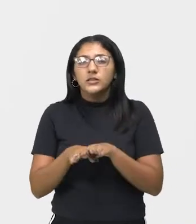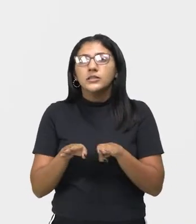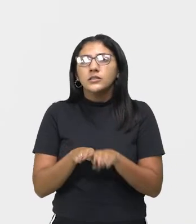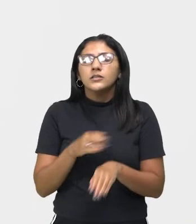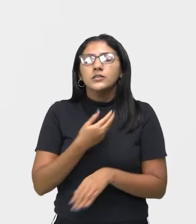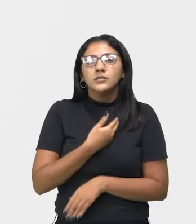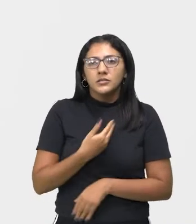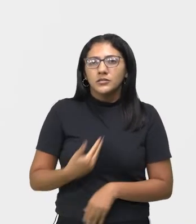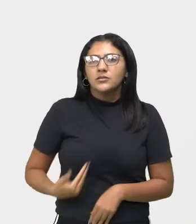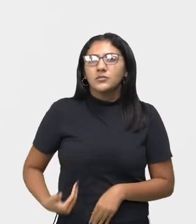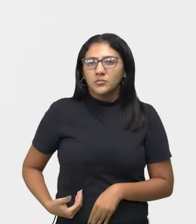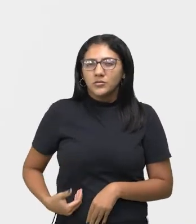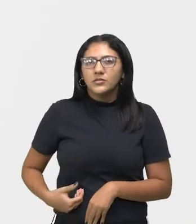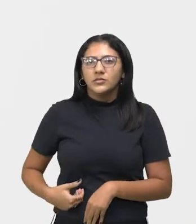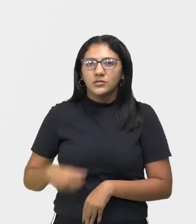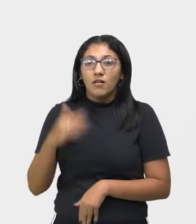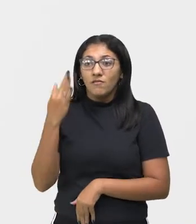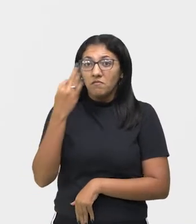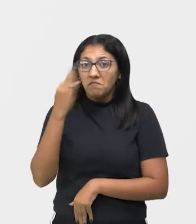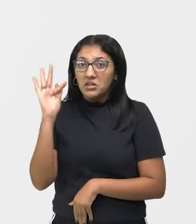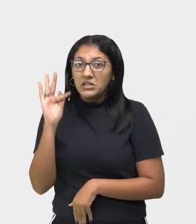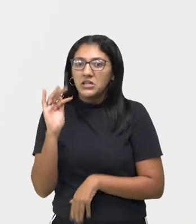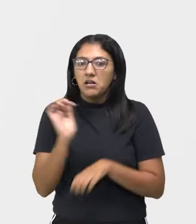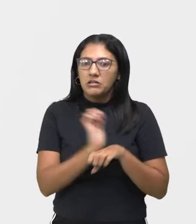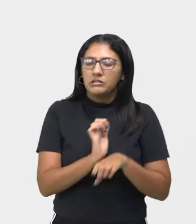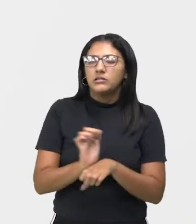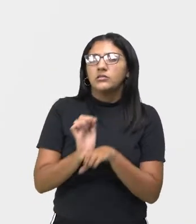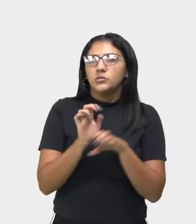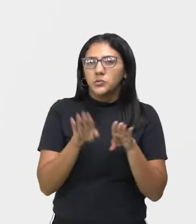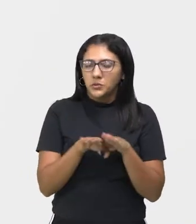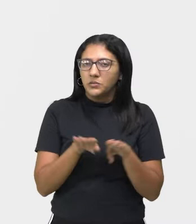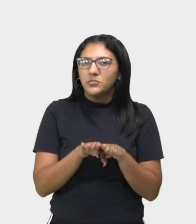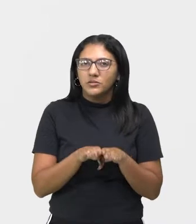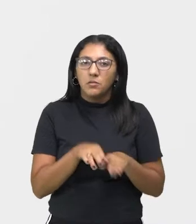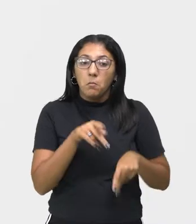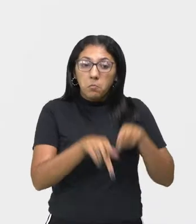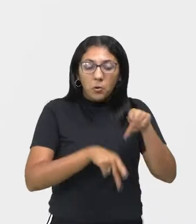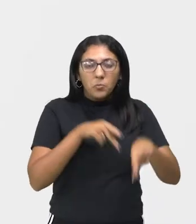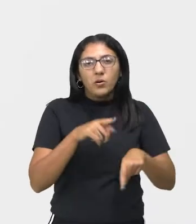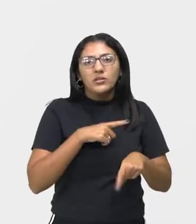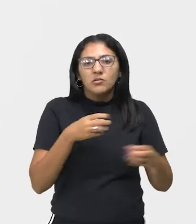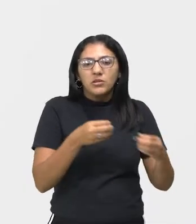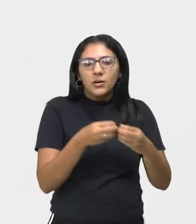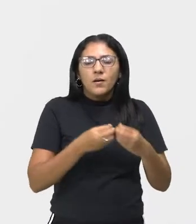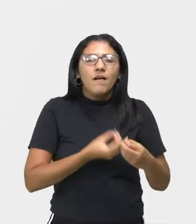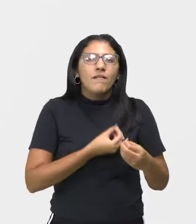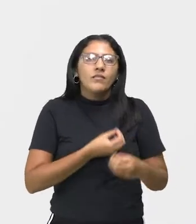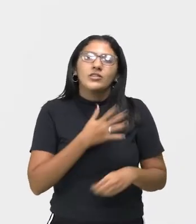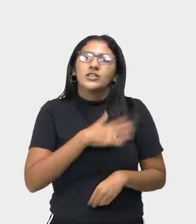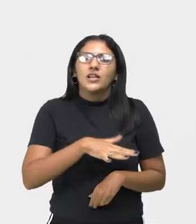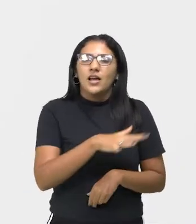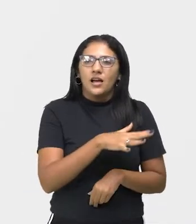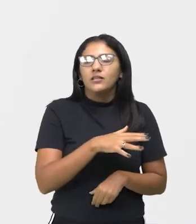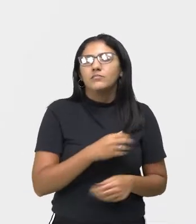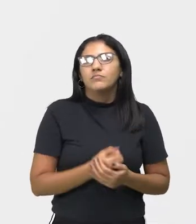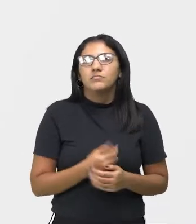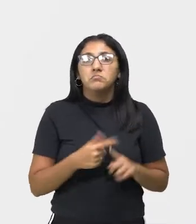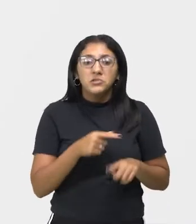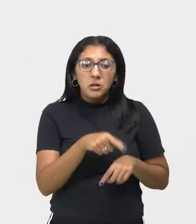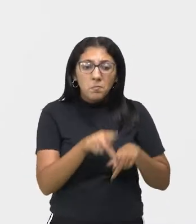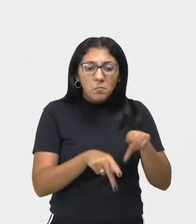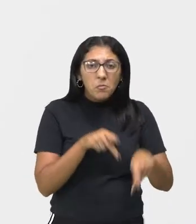nível federal quanto a nível estadual, com as populações que são dependentes dos rios, porque é dos rios que eles tiram a